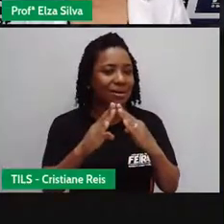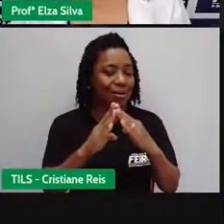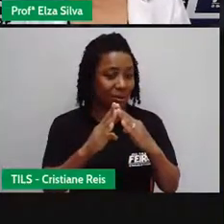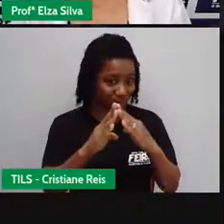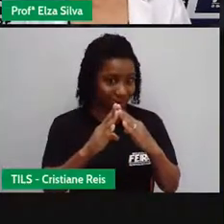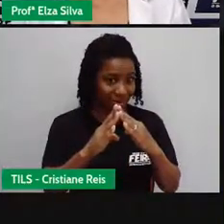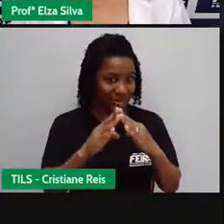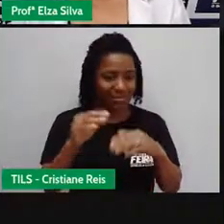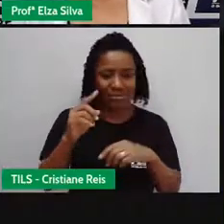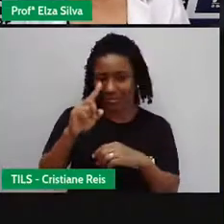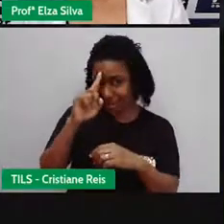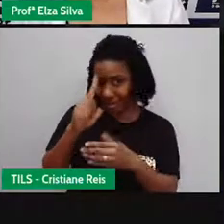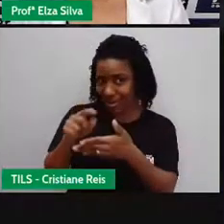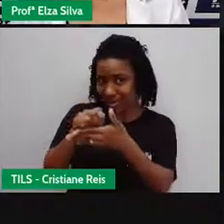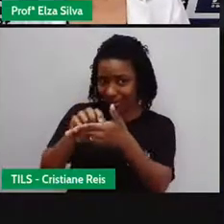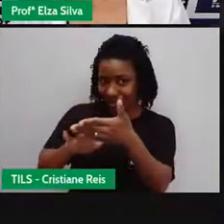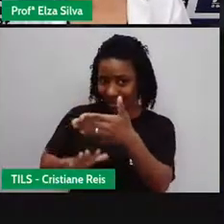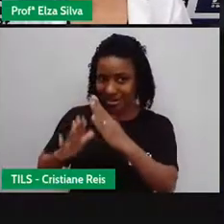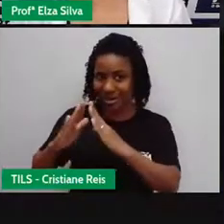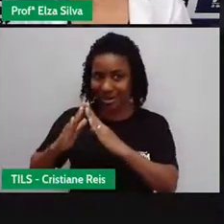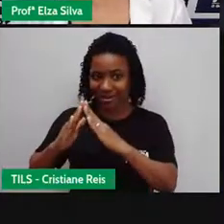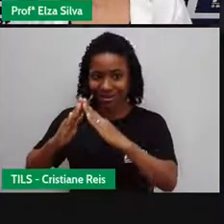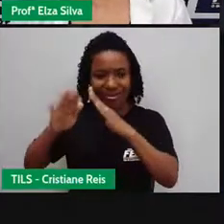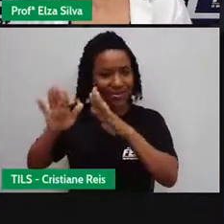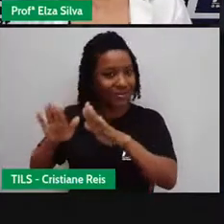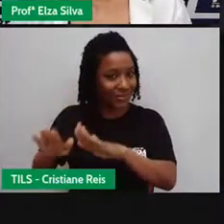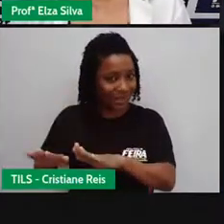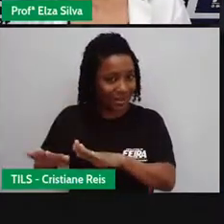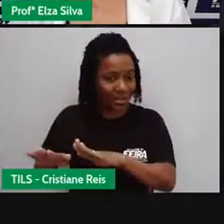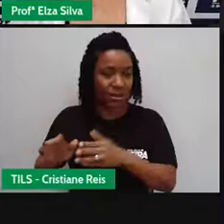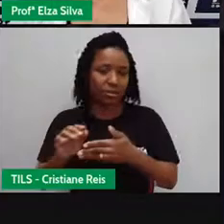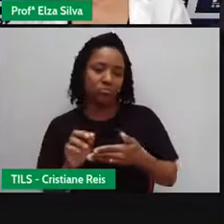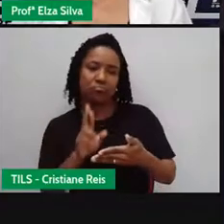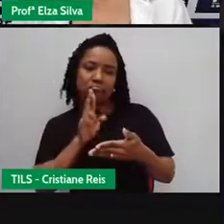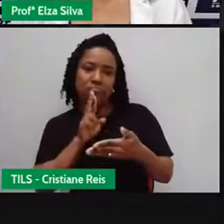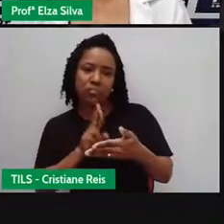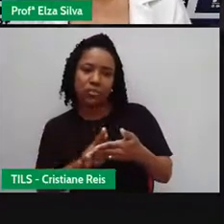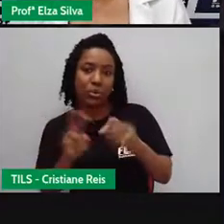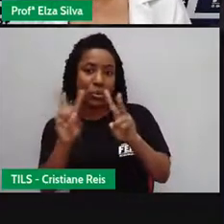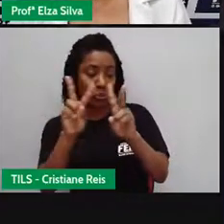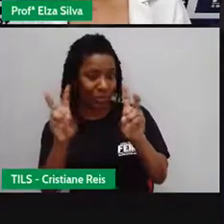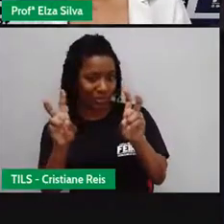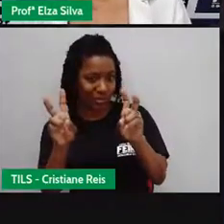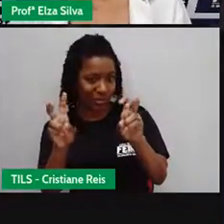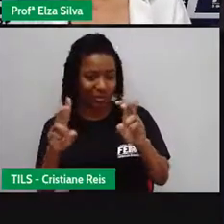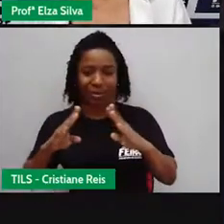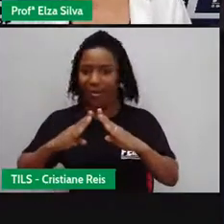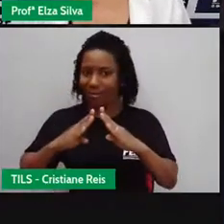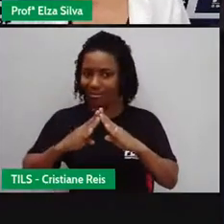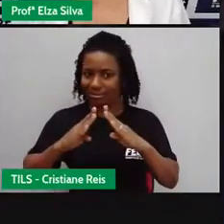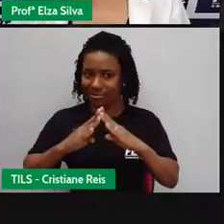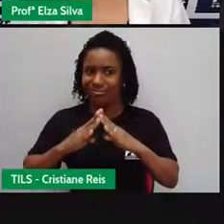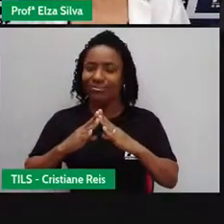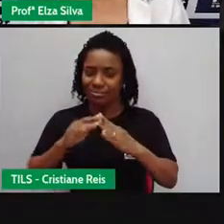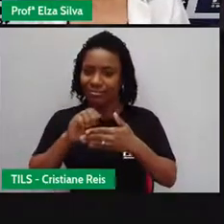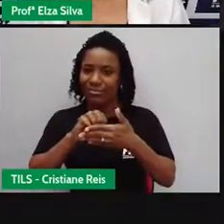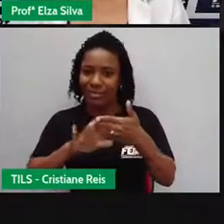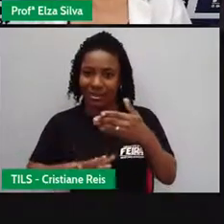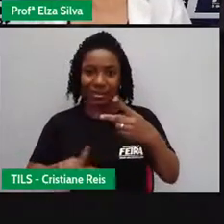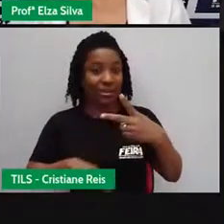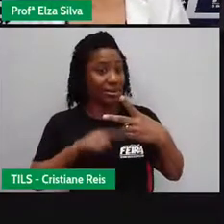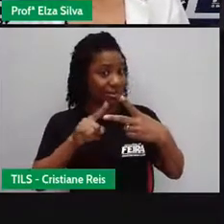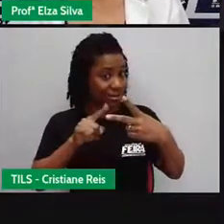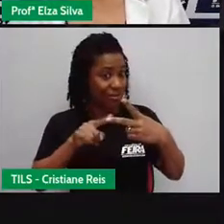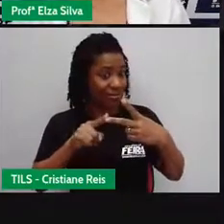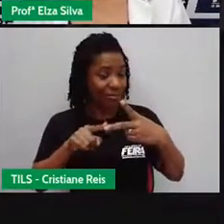coloque o título, homework. Se forem atividades durante a nossa aula, class